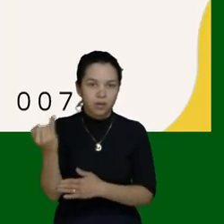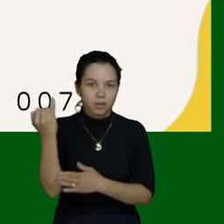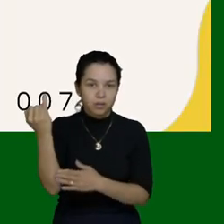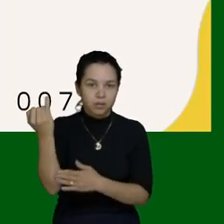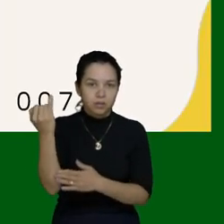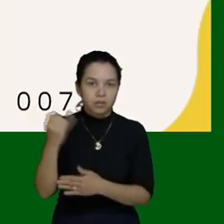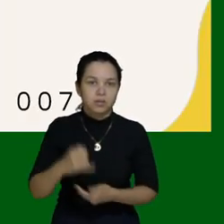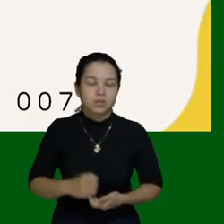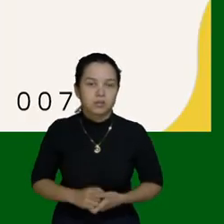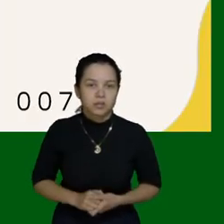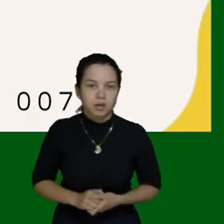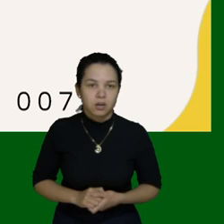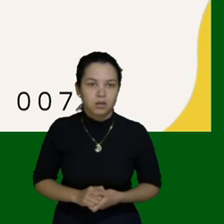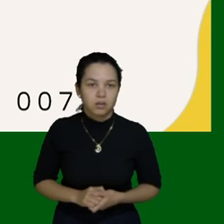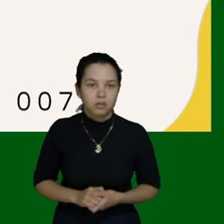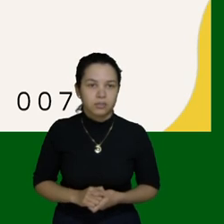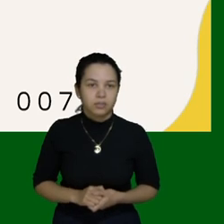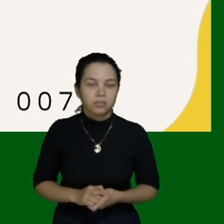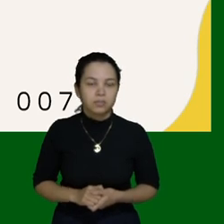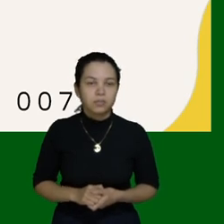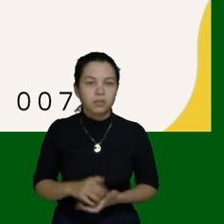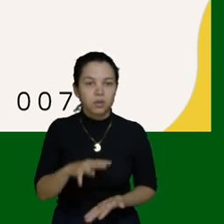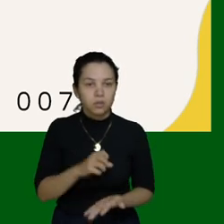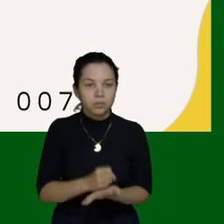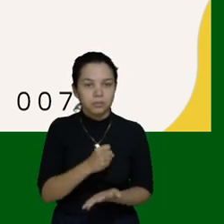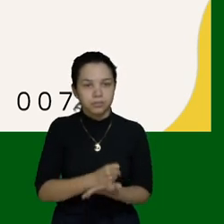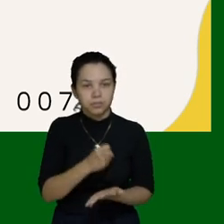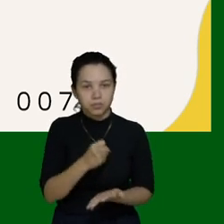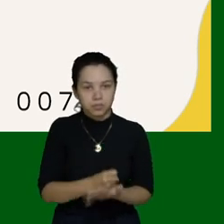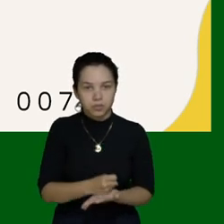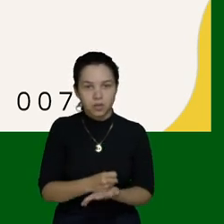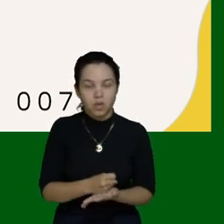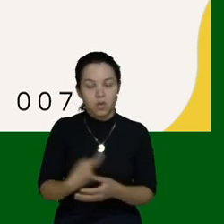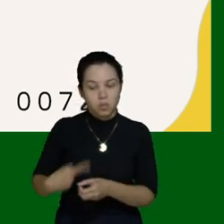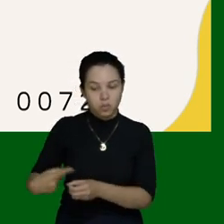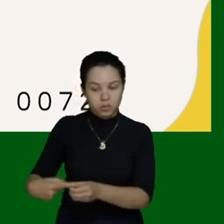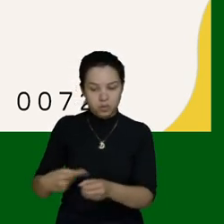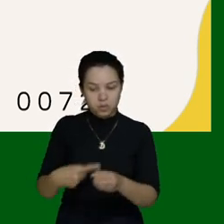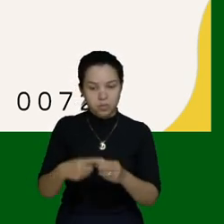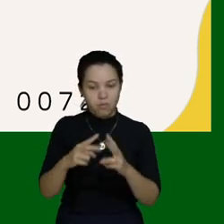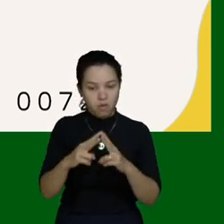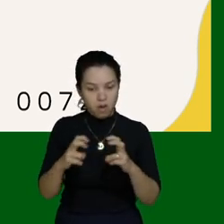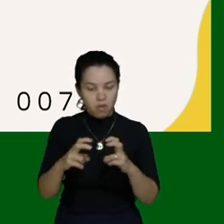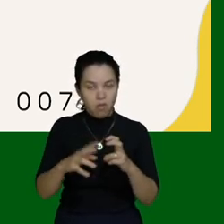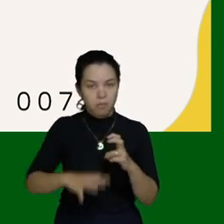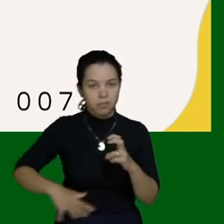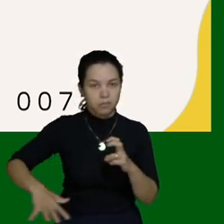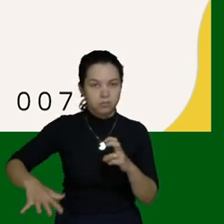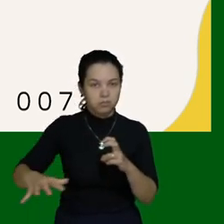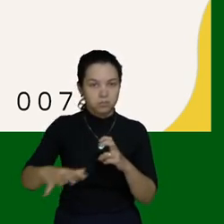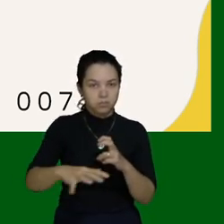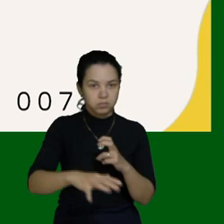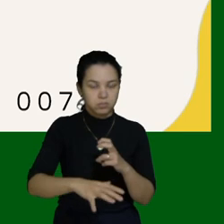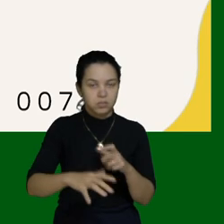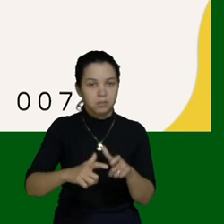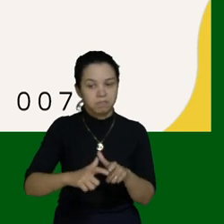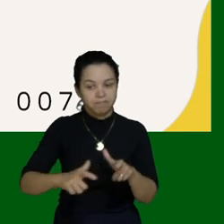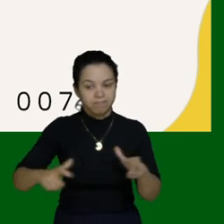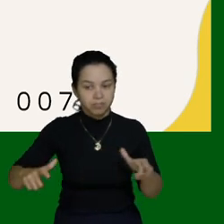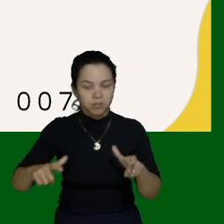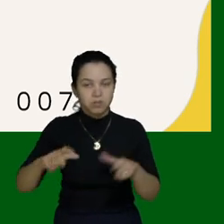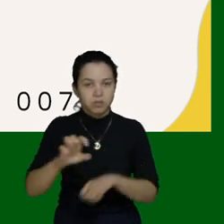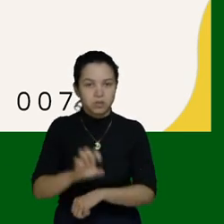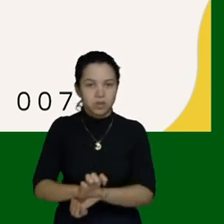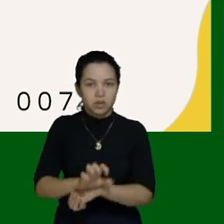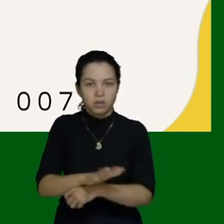municípios contratualizados seriam os 22 municípios da Grande Florianópolis abrangência não é do estado todo